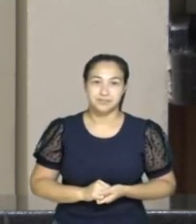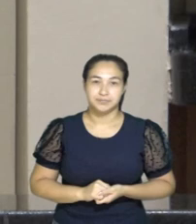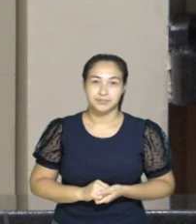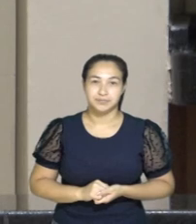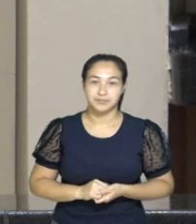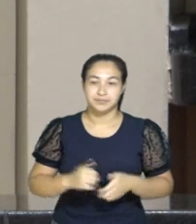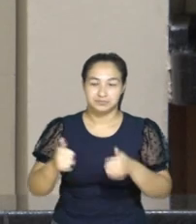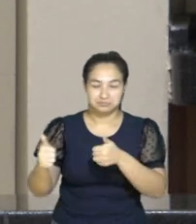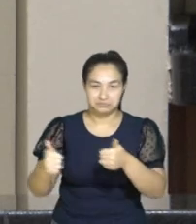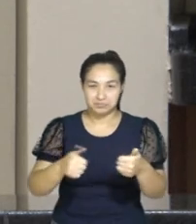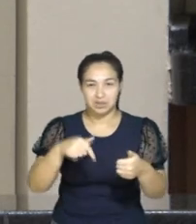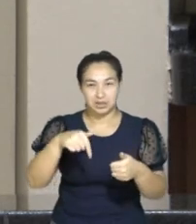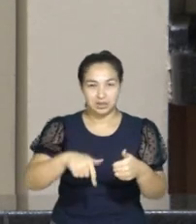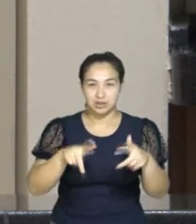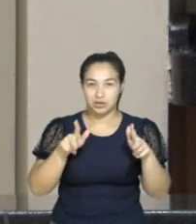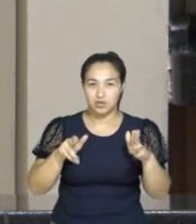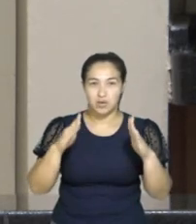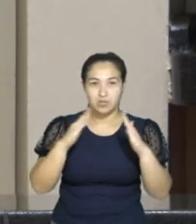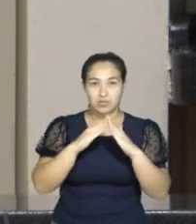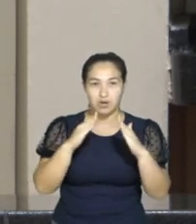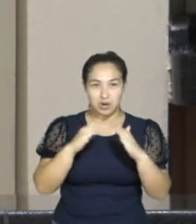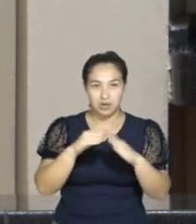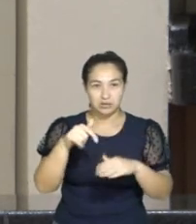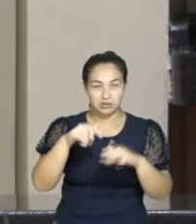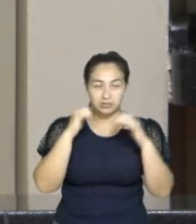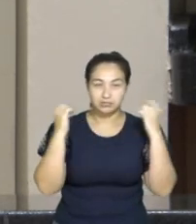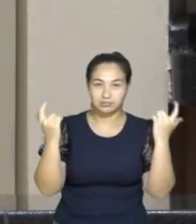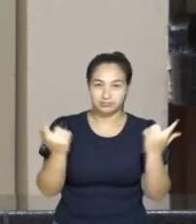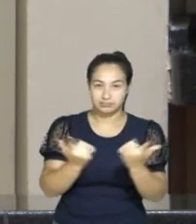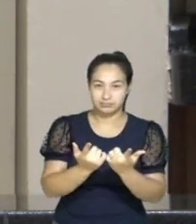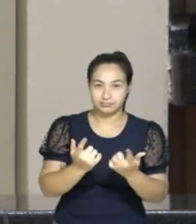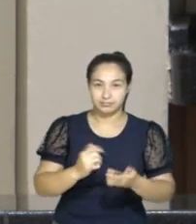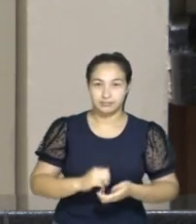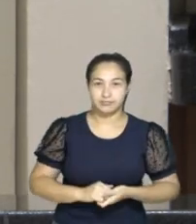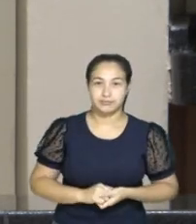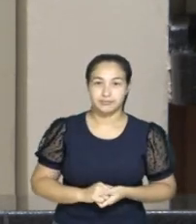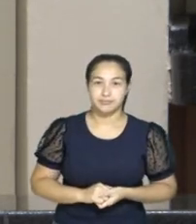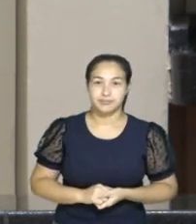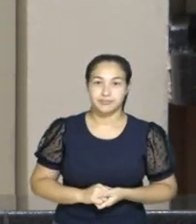em casa aqui na Assembleia Legislativa